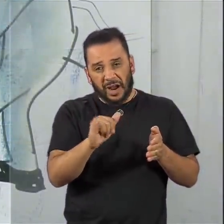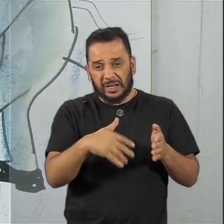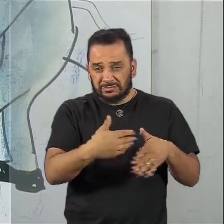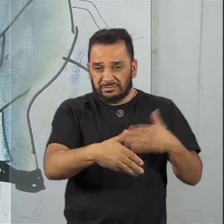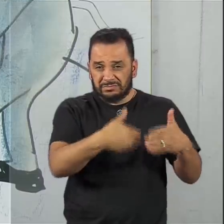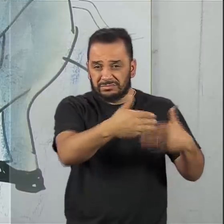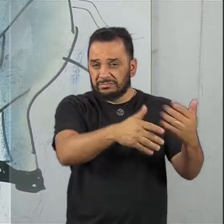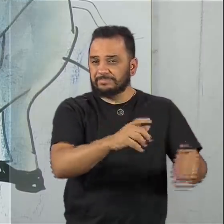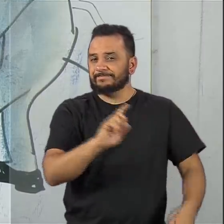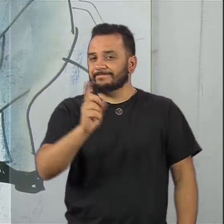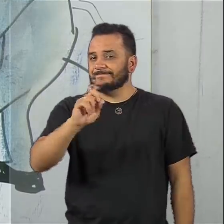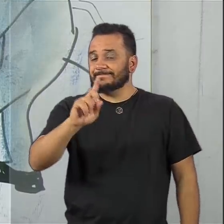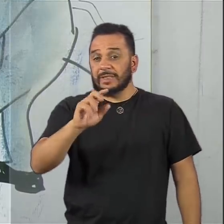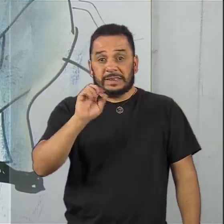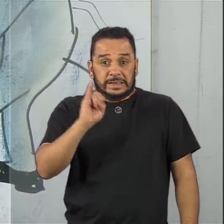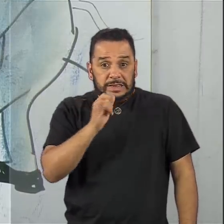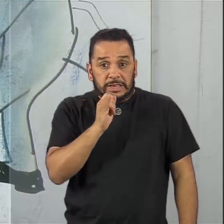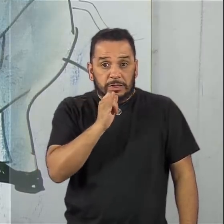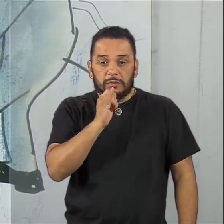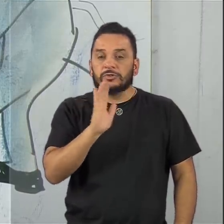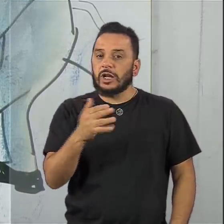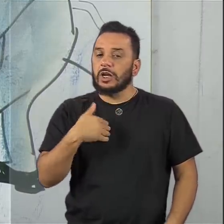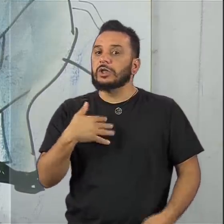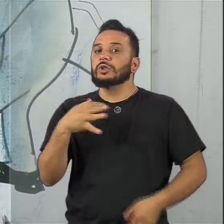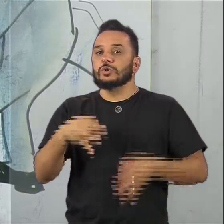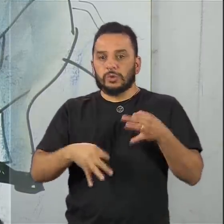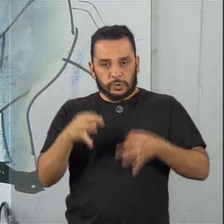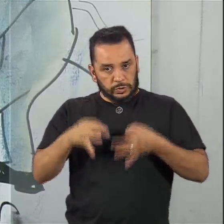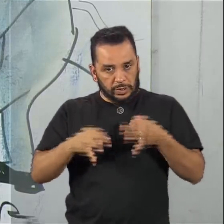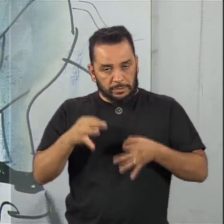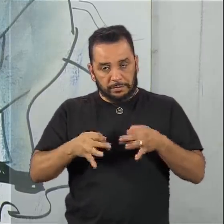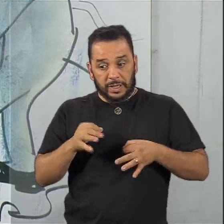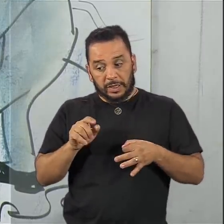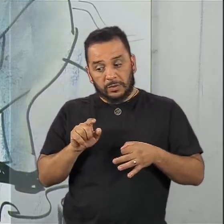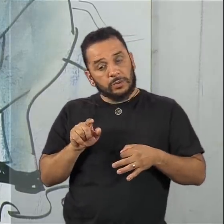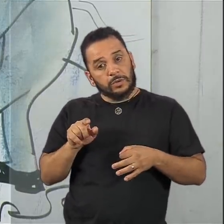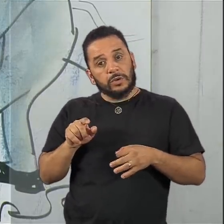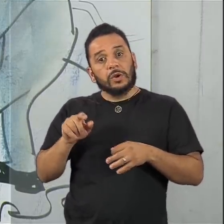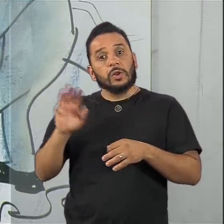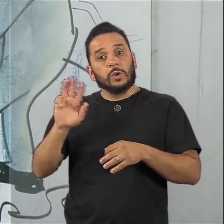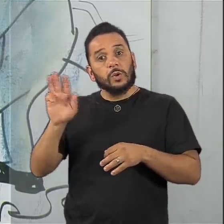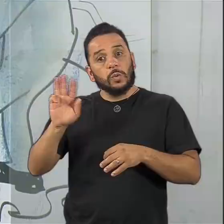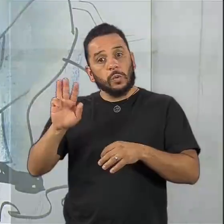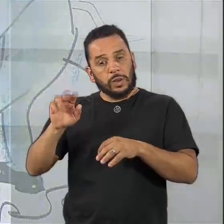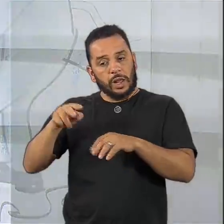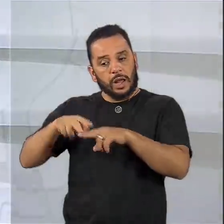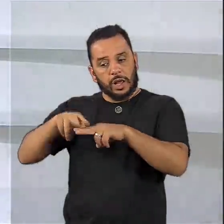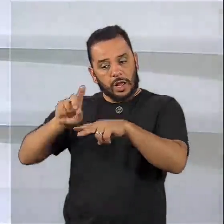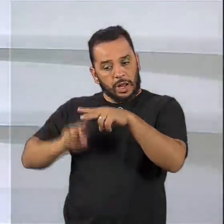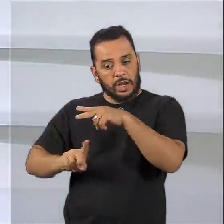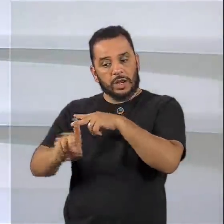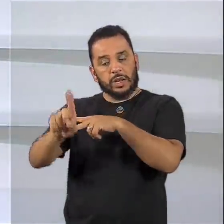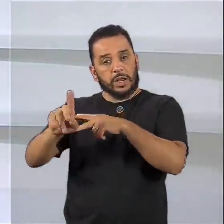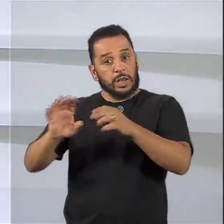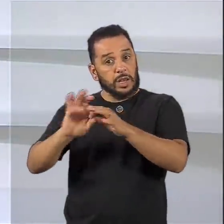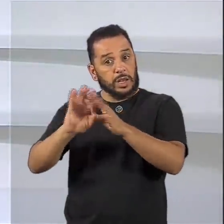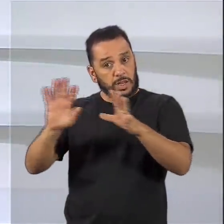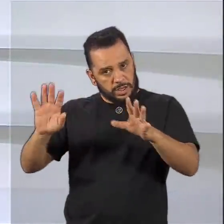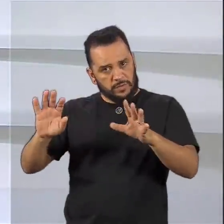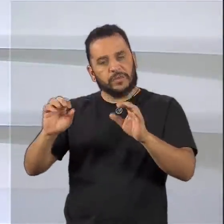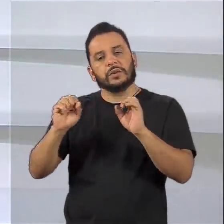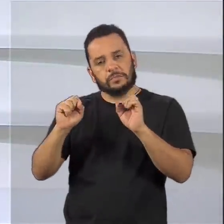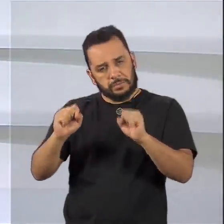é se ele for absolvido entre hoje e o dia da eleição, né? Então, penalmente